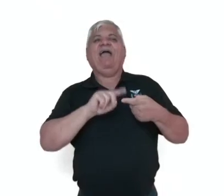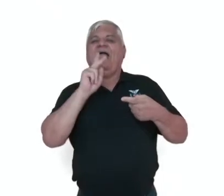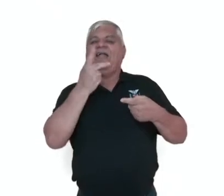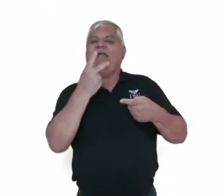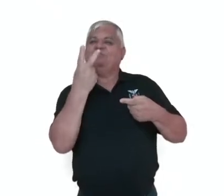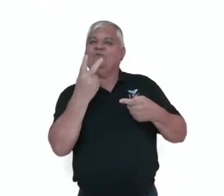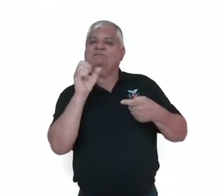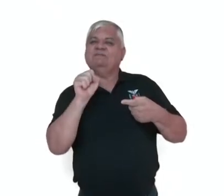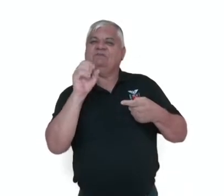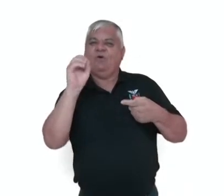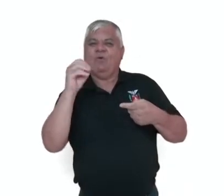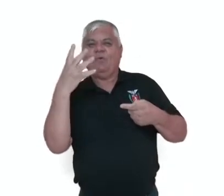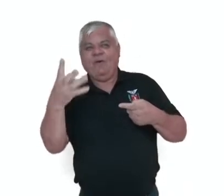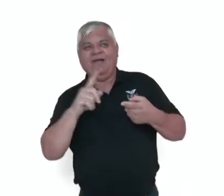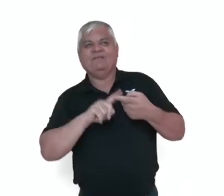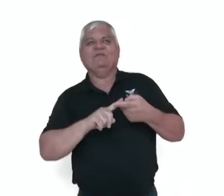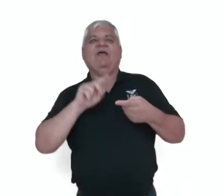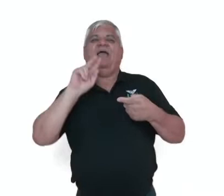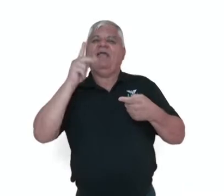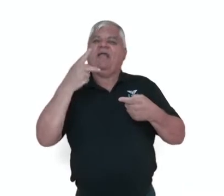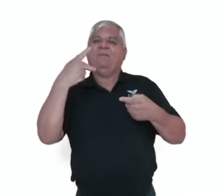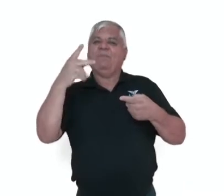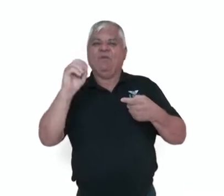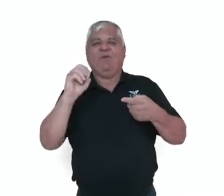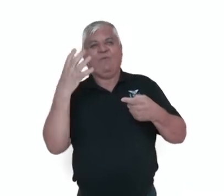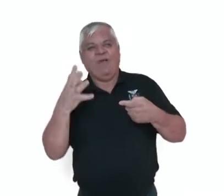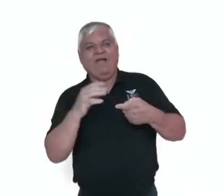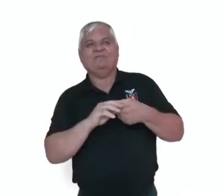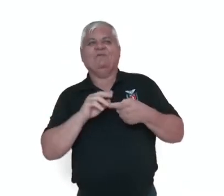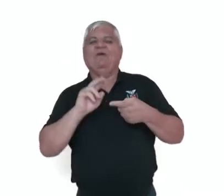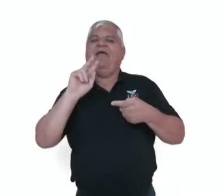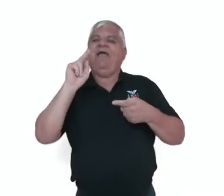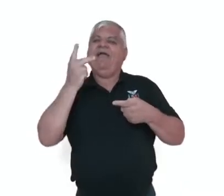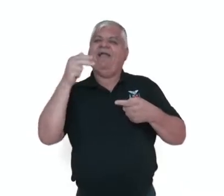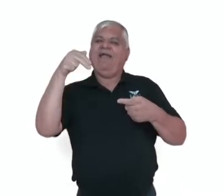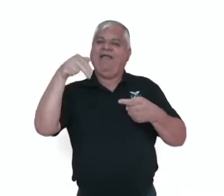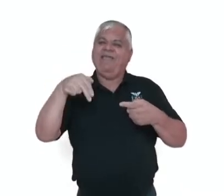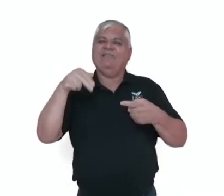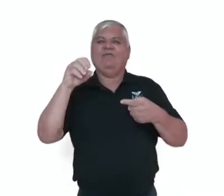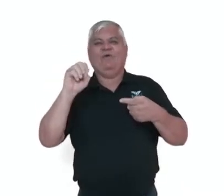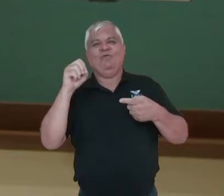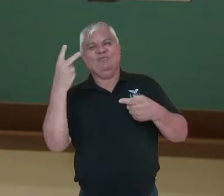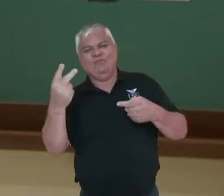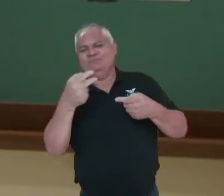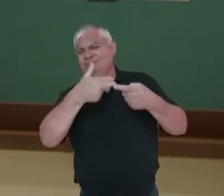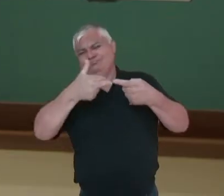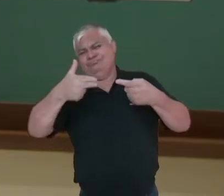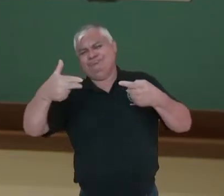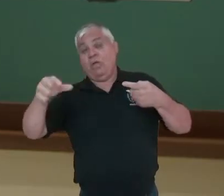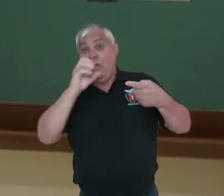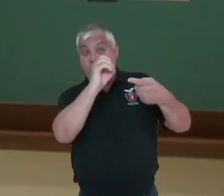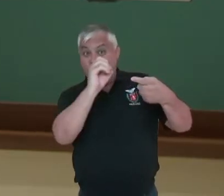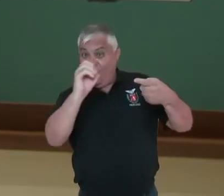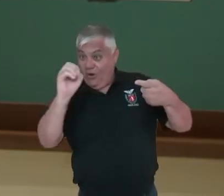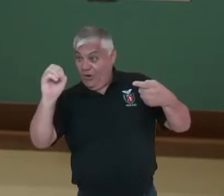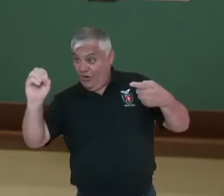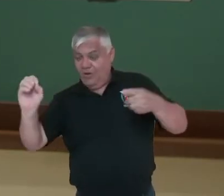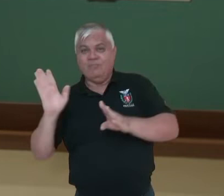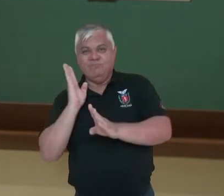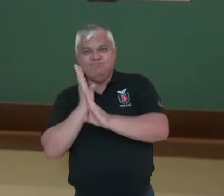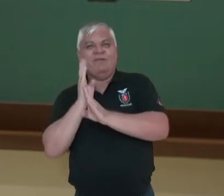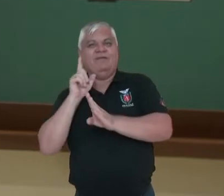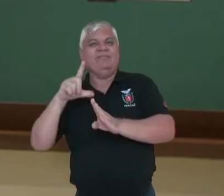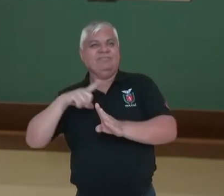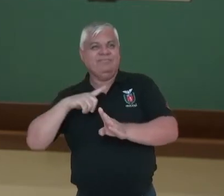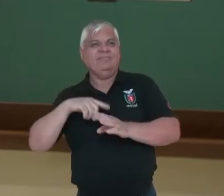H2SO4, H3PO4, né? HNO2, H3PO3, entre outros. Então aparece ao menos um